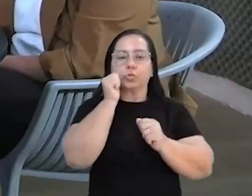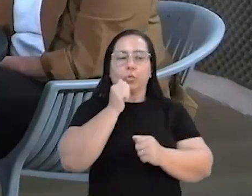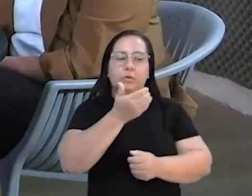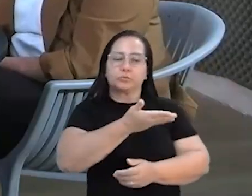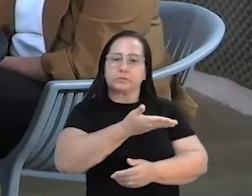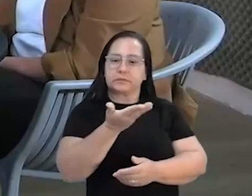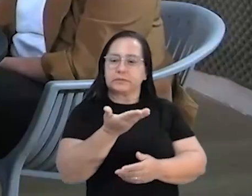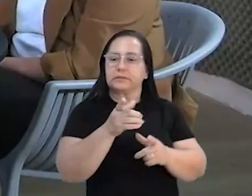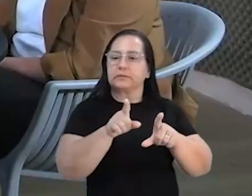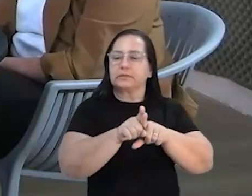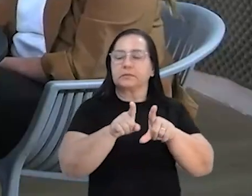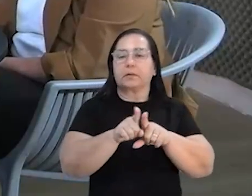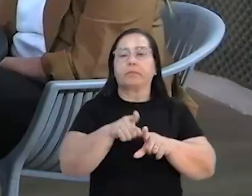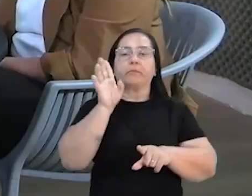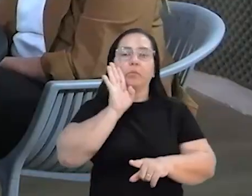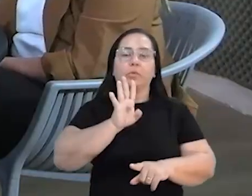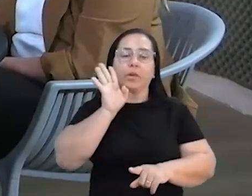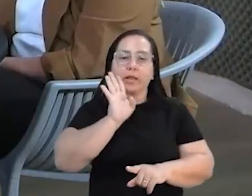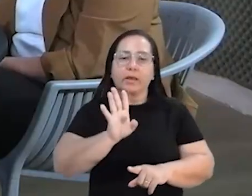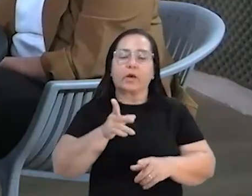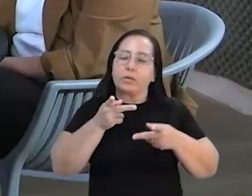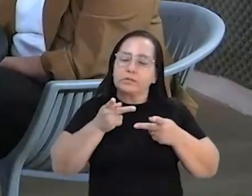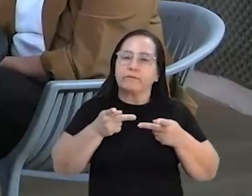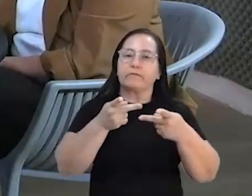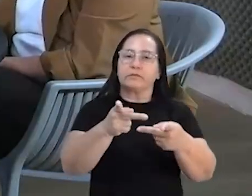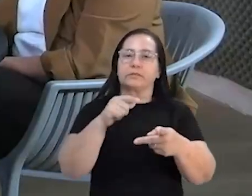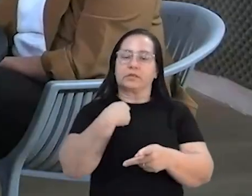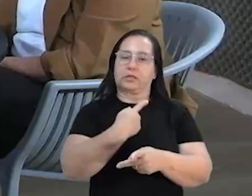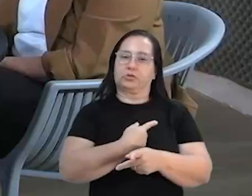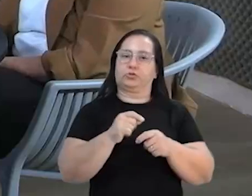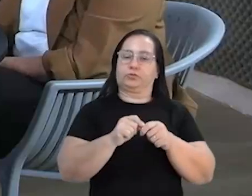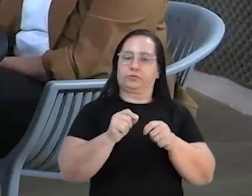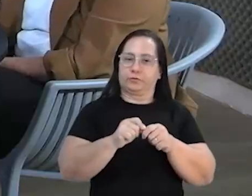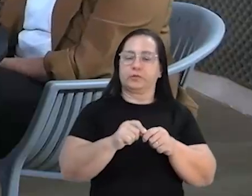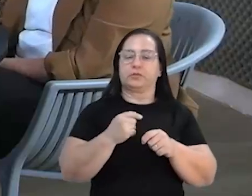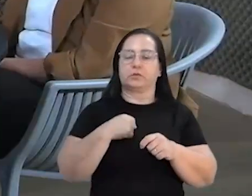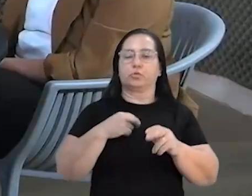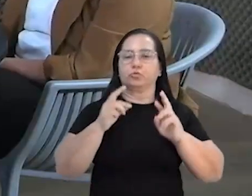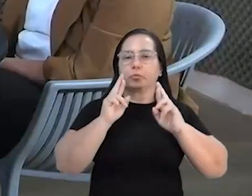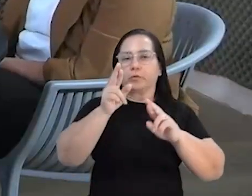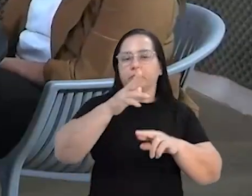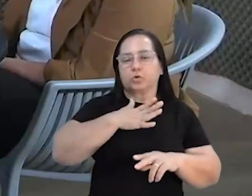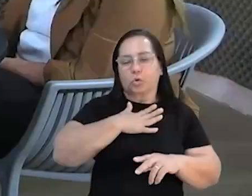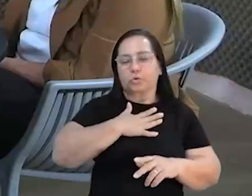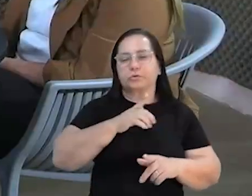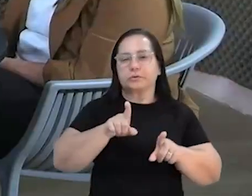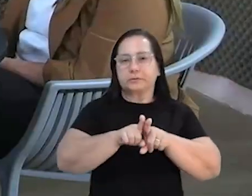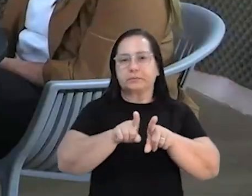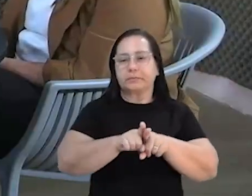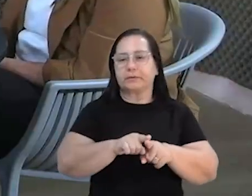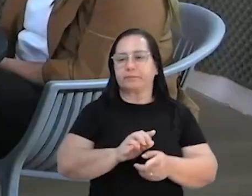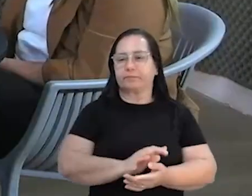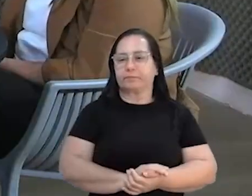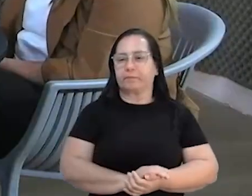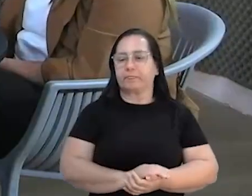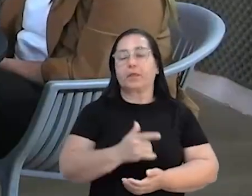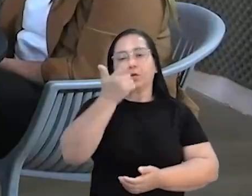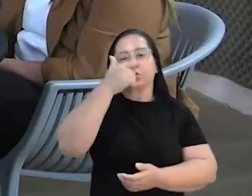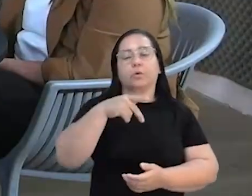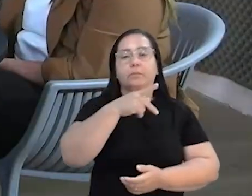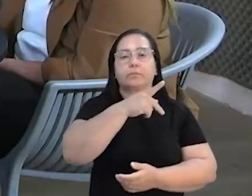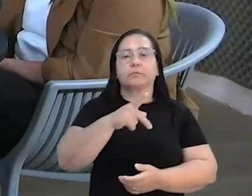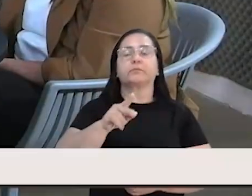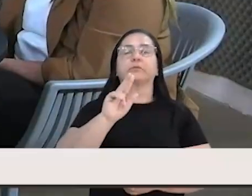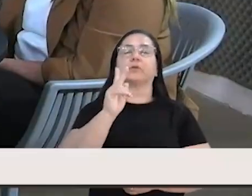meninas, e foi bem legal essa visita que a gente fez. Vamos ver se vocês vão gostar também. Bem, eu sou a professora